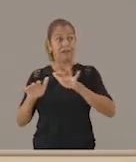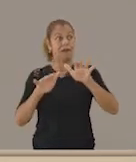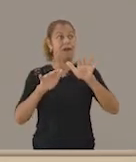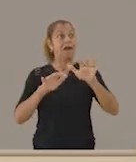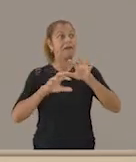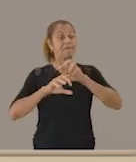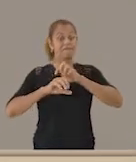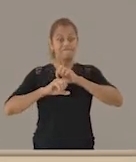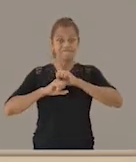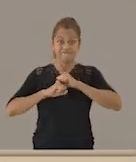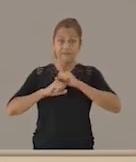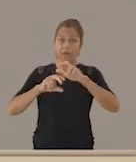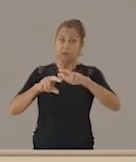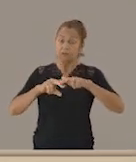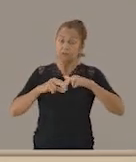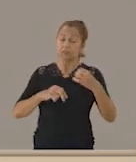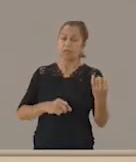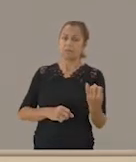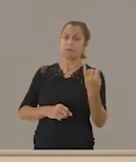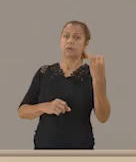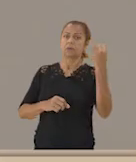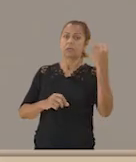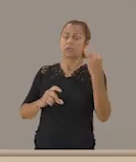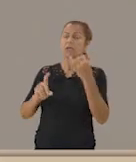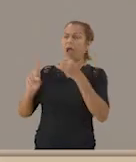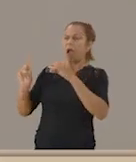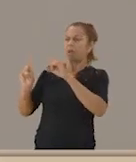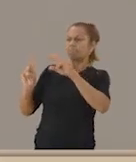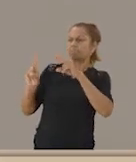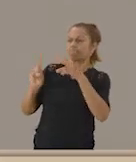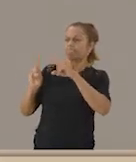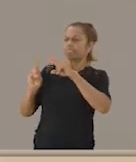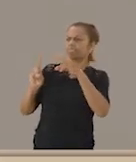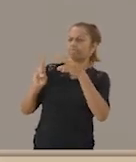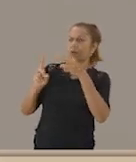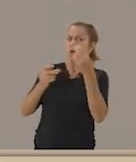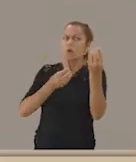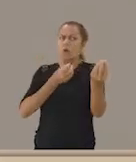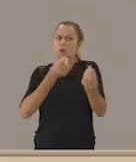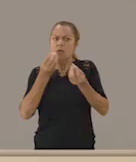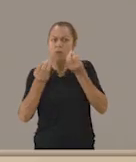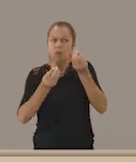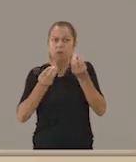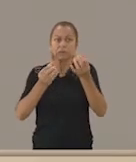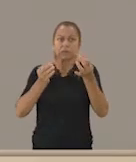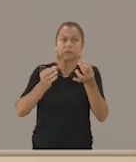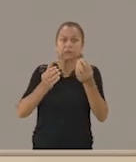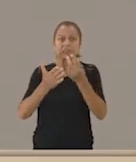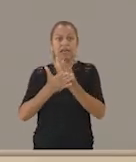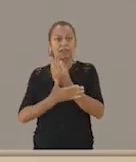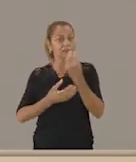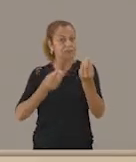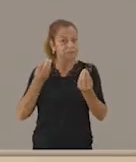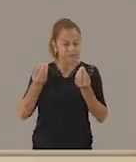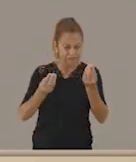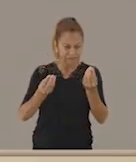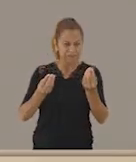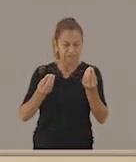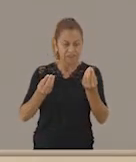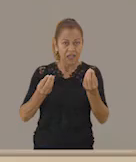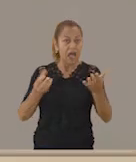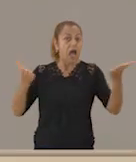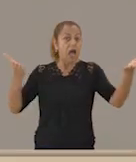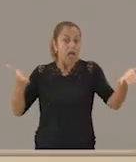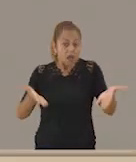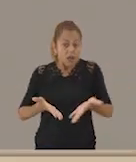importante verificar os diferentes fatos noticiados sobre diferentes óticas. Chegou a hora do nosso